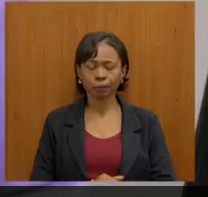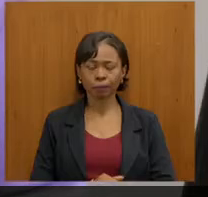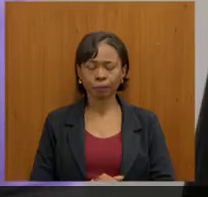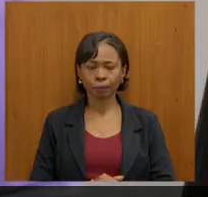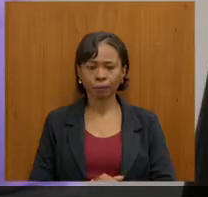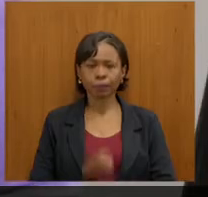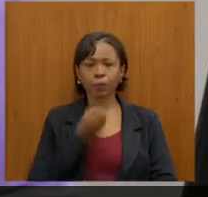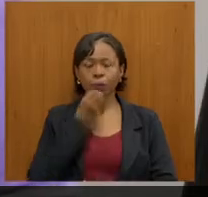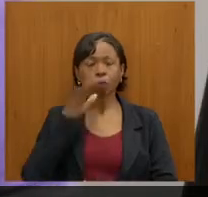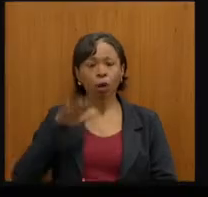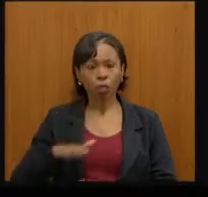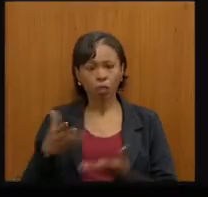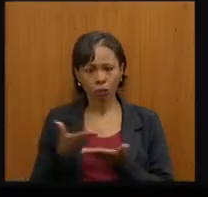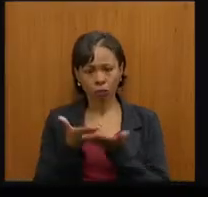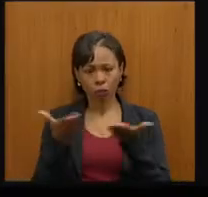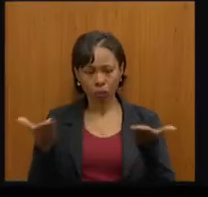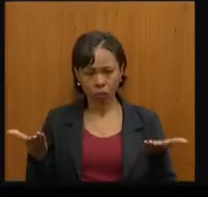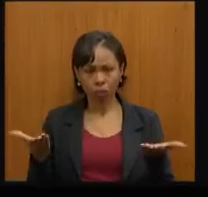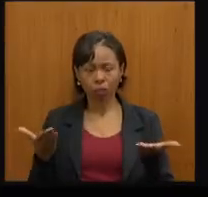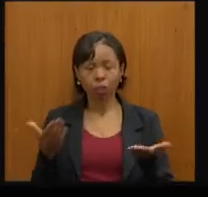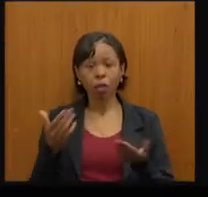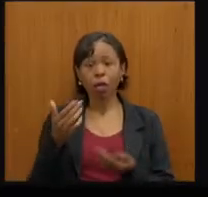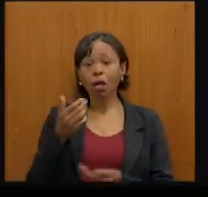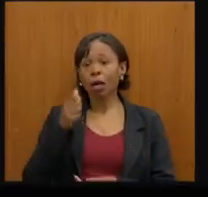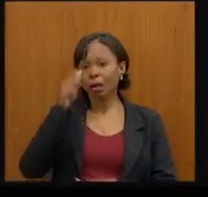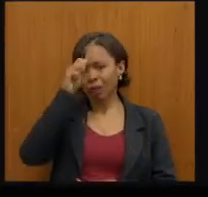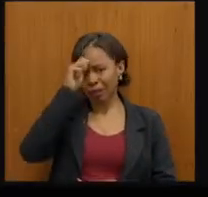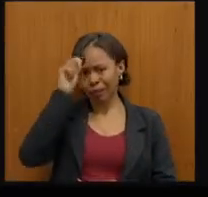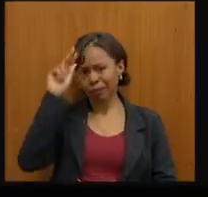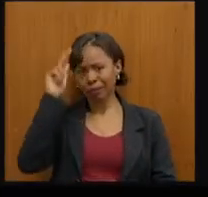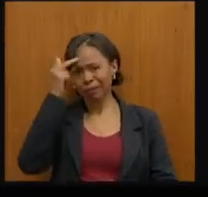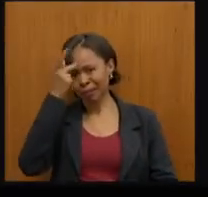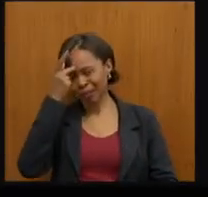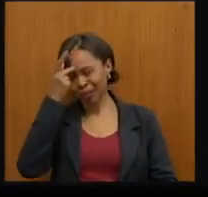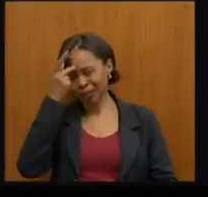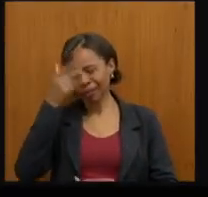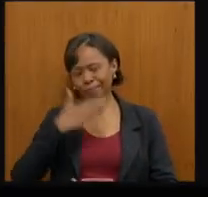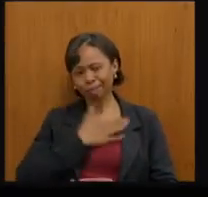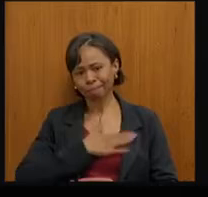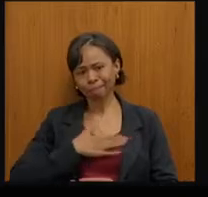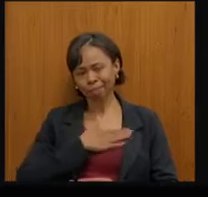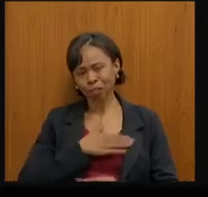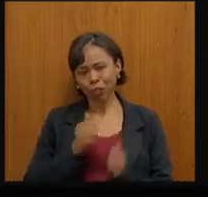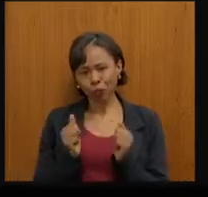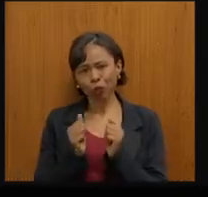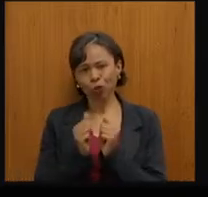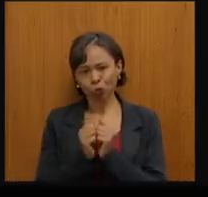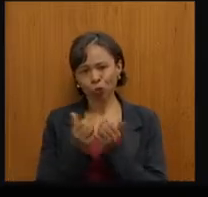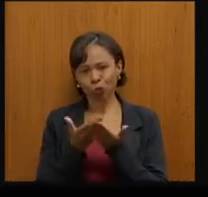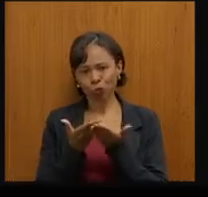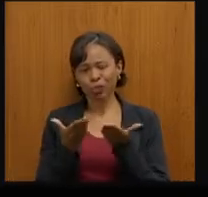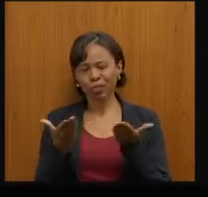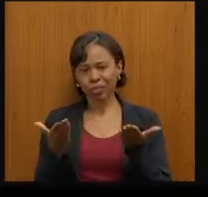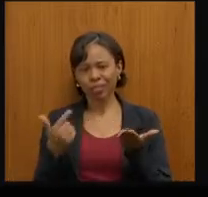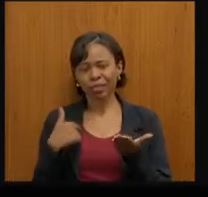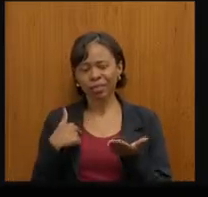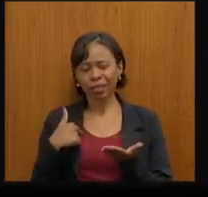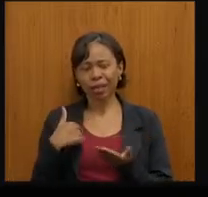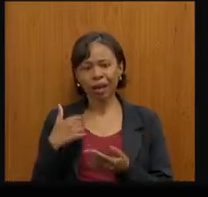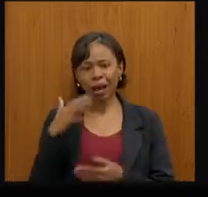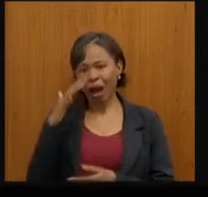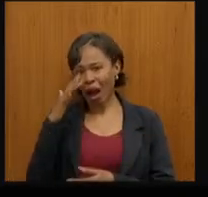senhor Ana Paula é um prazer muito grande estar aqui muito grande parte mesmo eu admiro demais